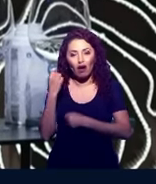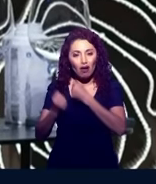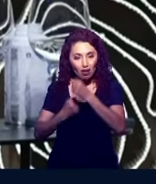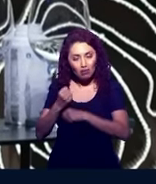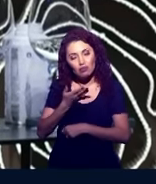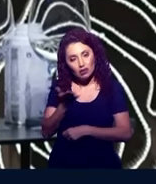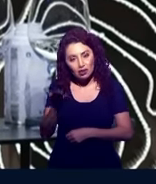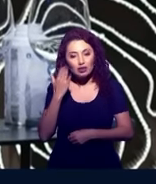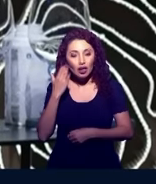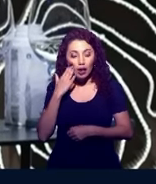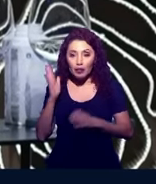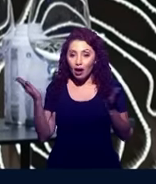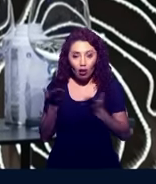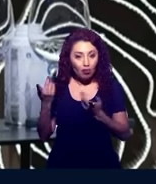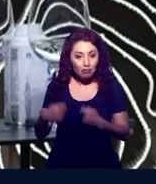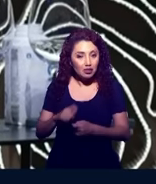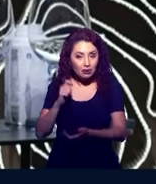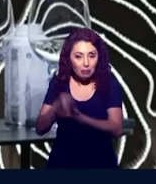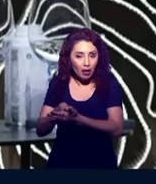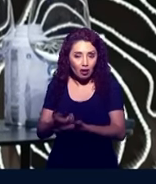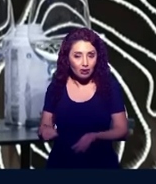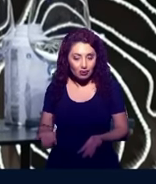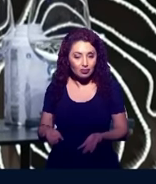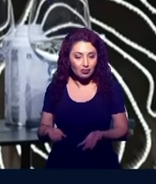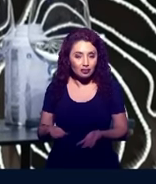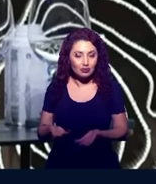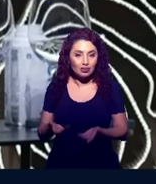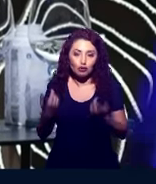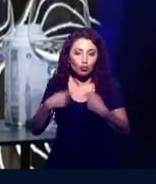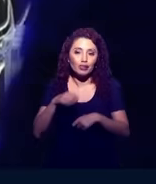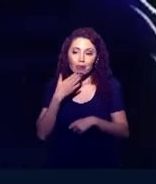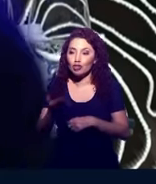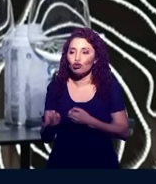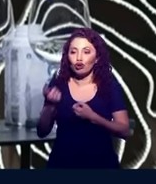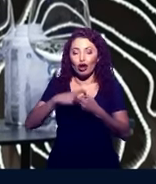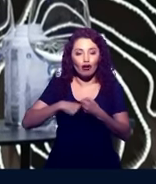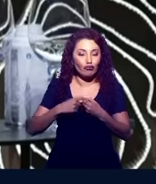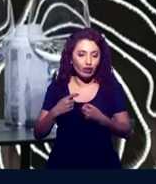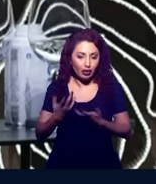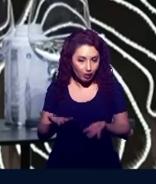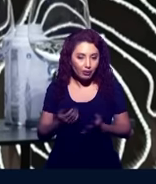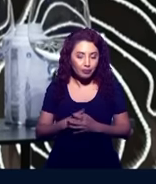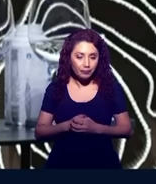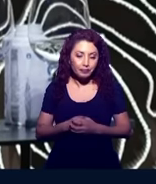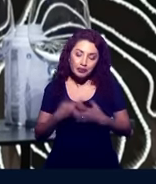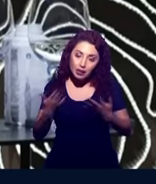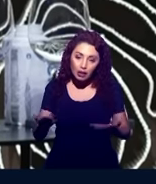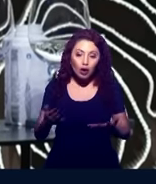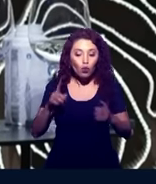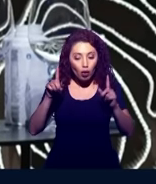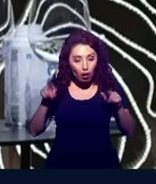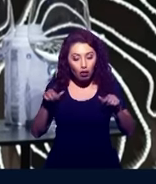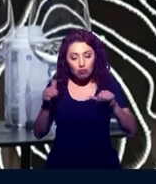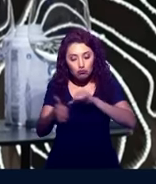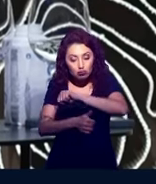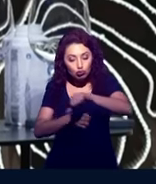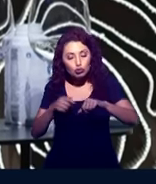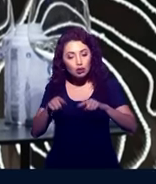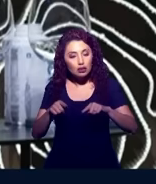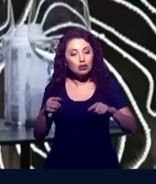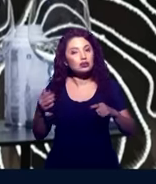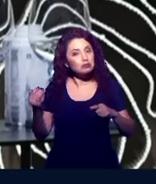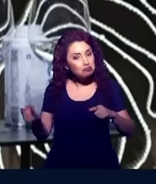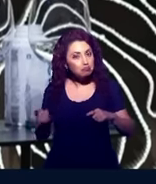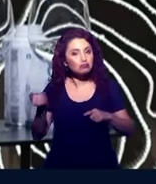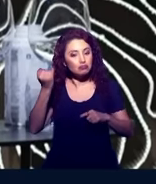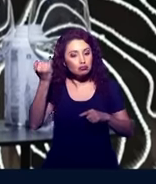agora ela não vai nem pagar Então não vai ter que reaver então é uma mudança na minha opinião de filosofia que apesar